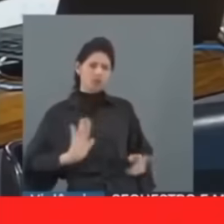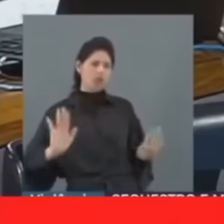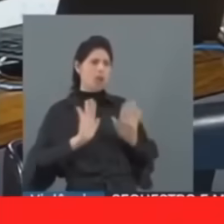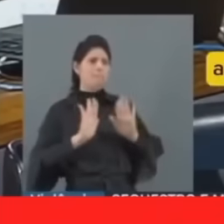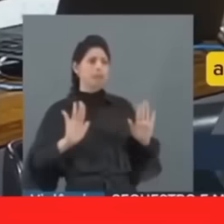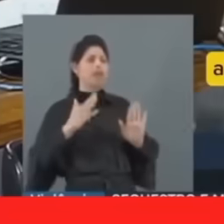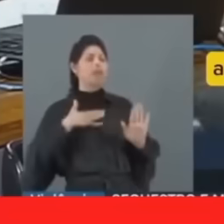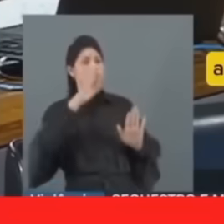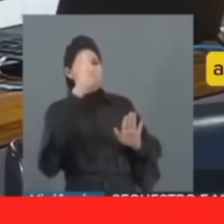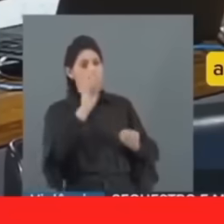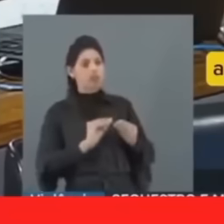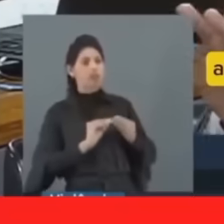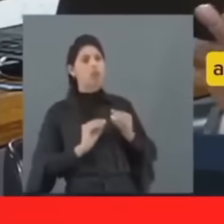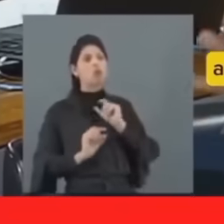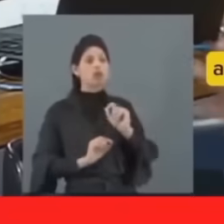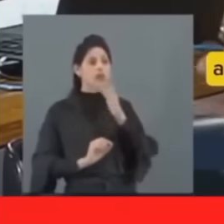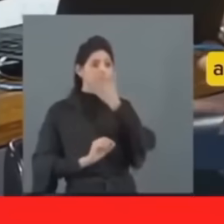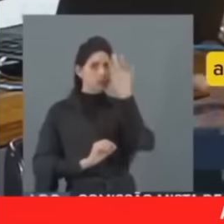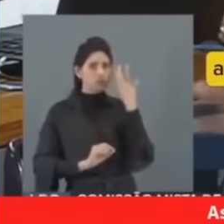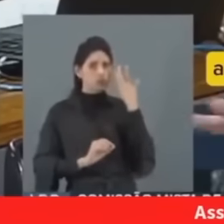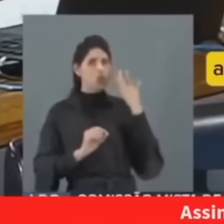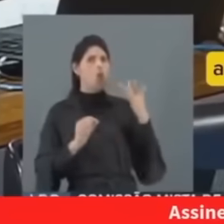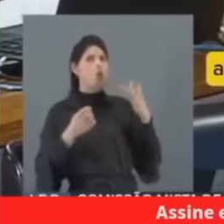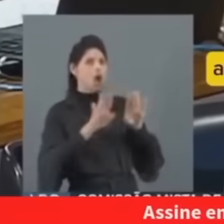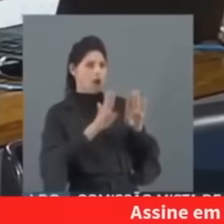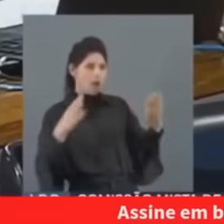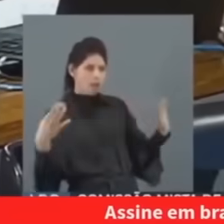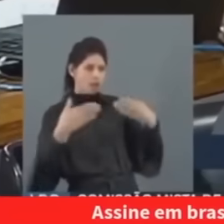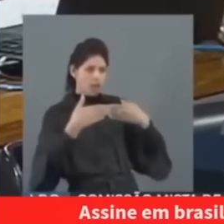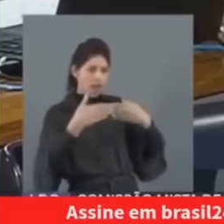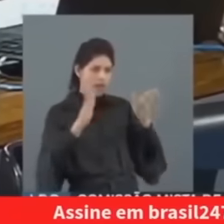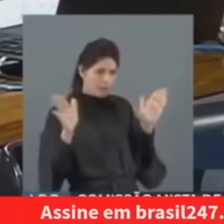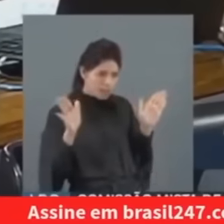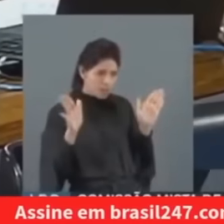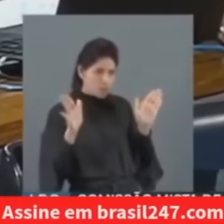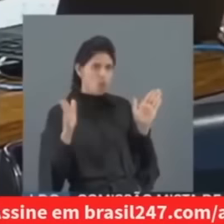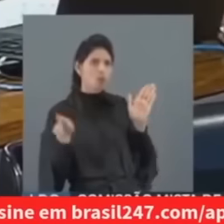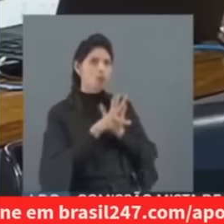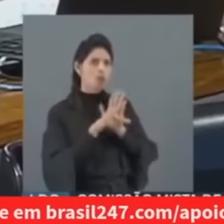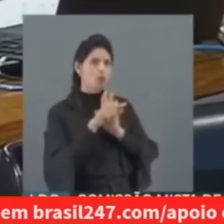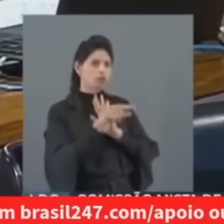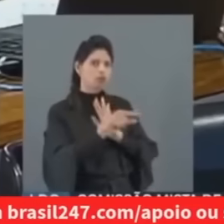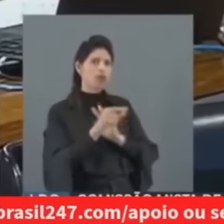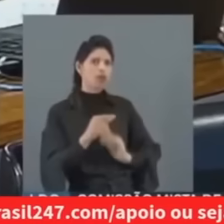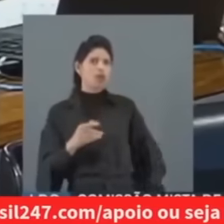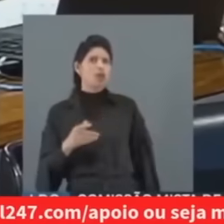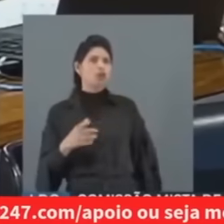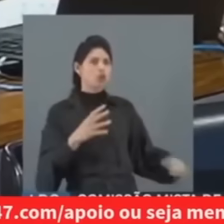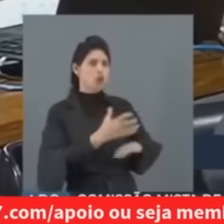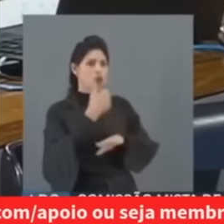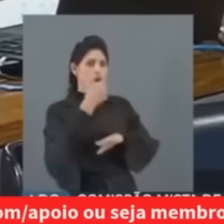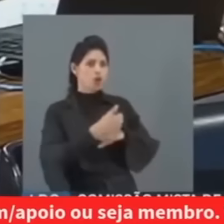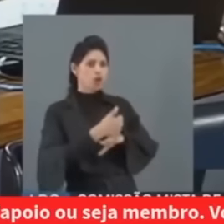compreensão alguém abriu a porta estratégicamente para o golpe eu avalio que vossa senhoria